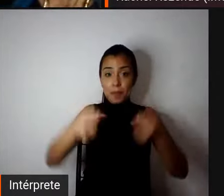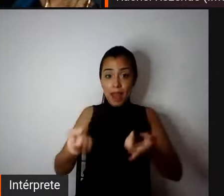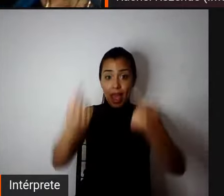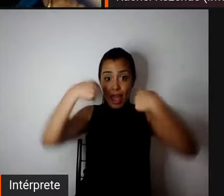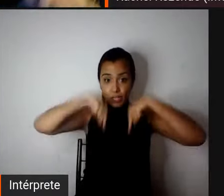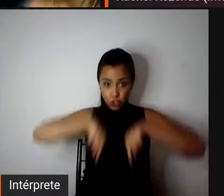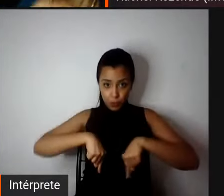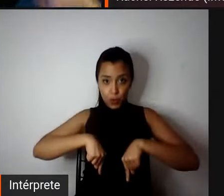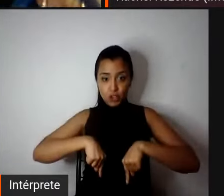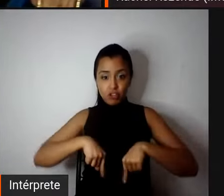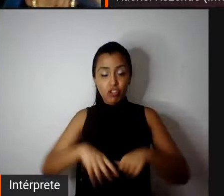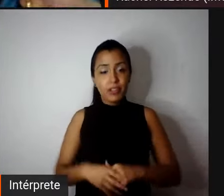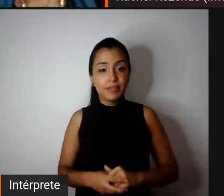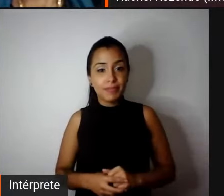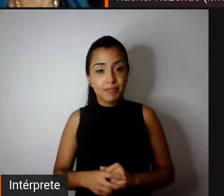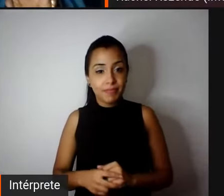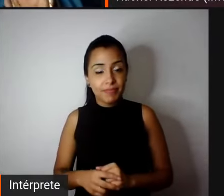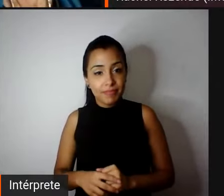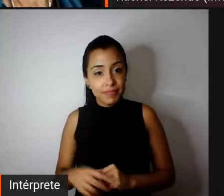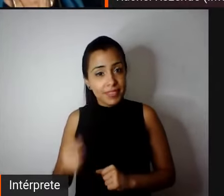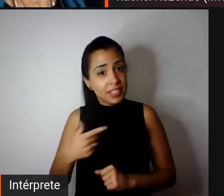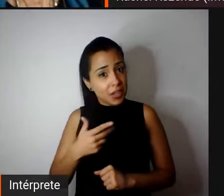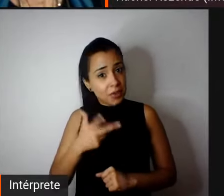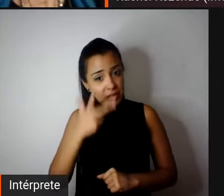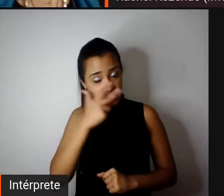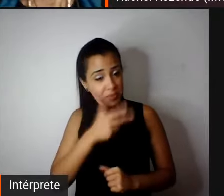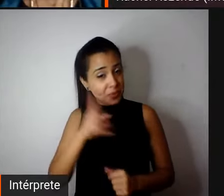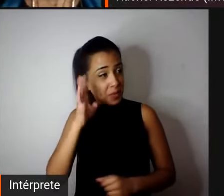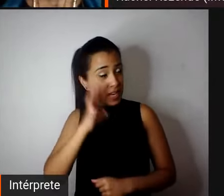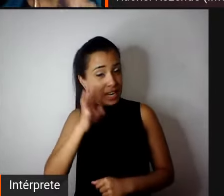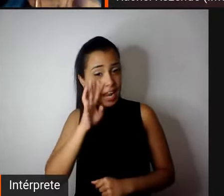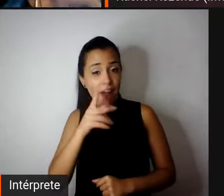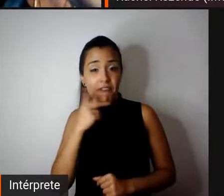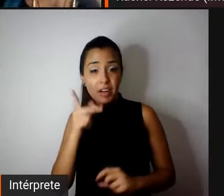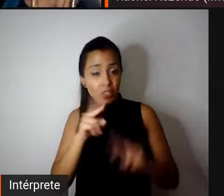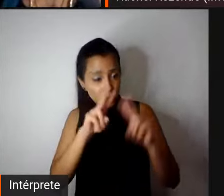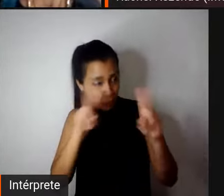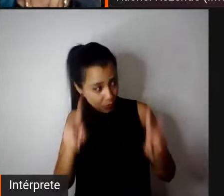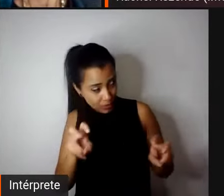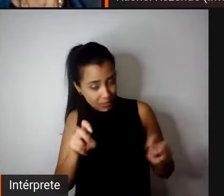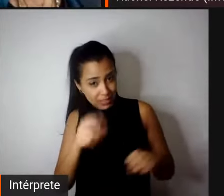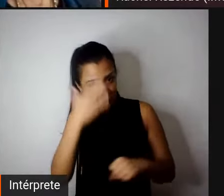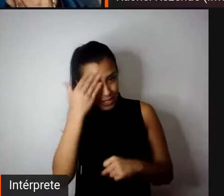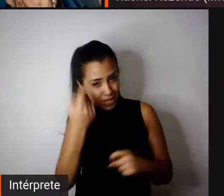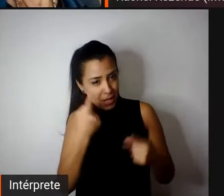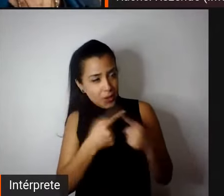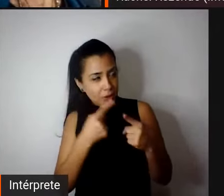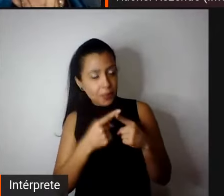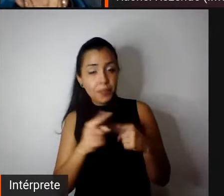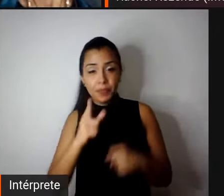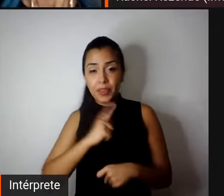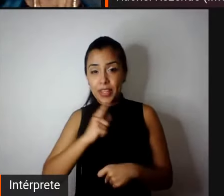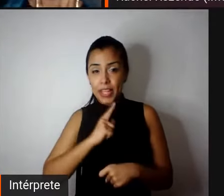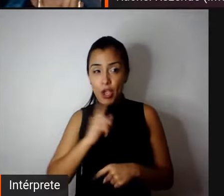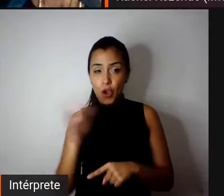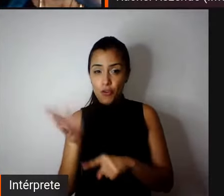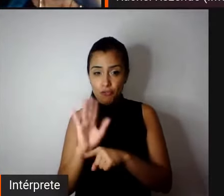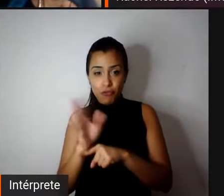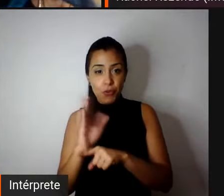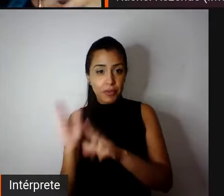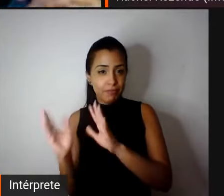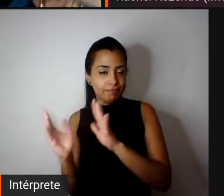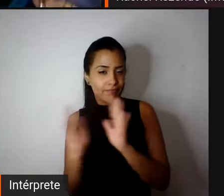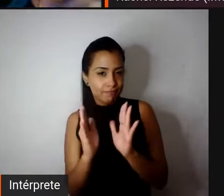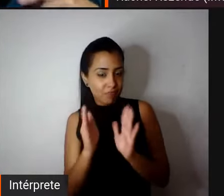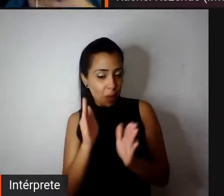me dê essa questão. Sabe por quê? Porque até nesse filme tem uma partezinha assim,